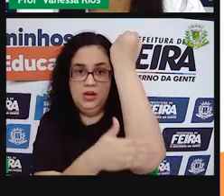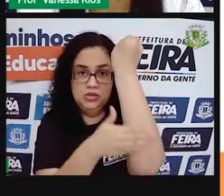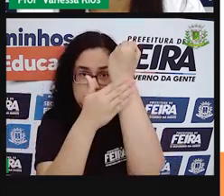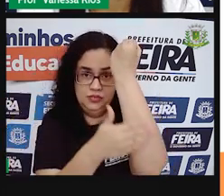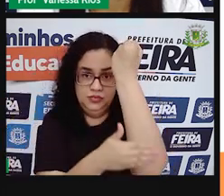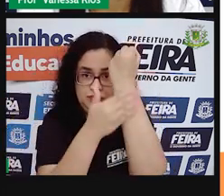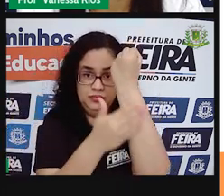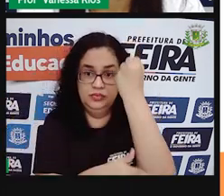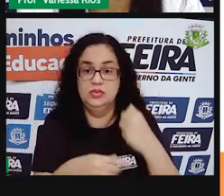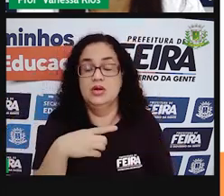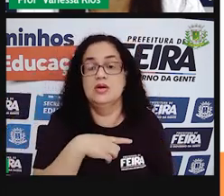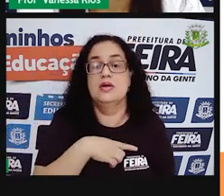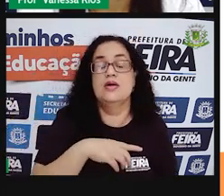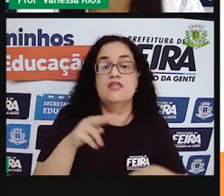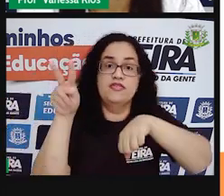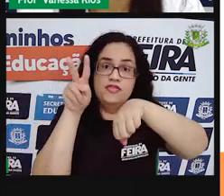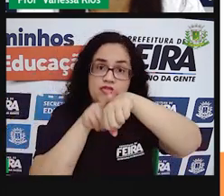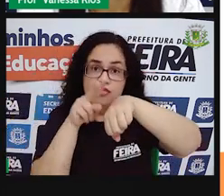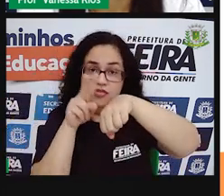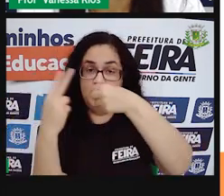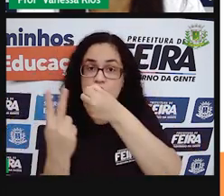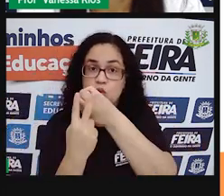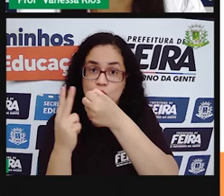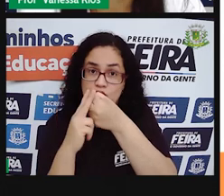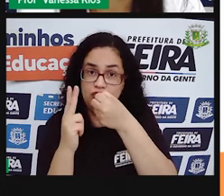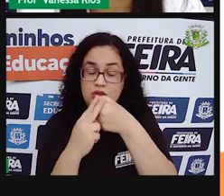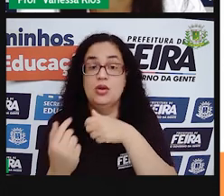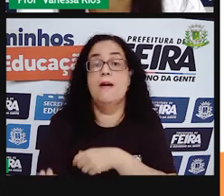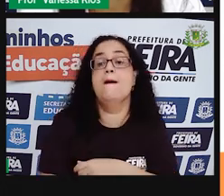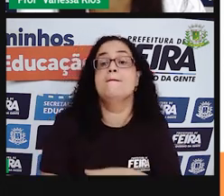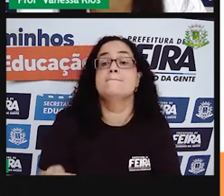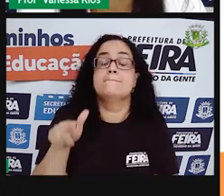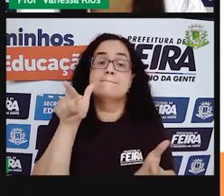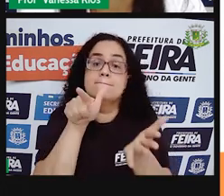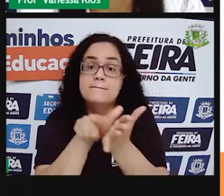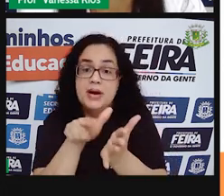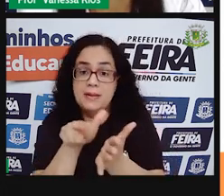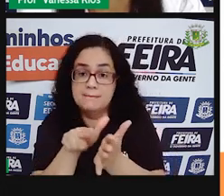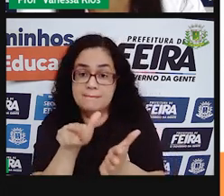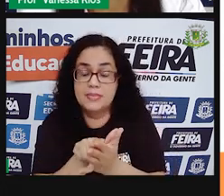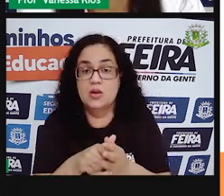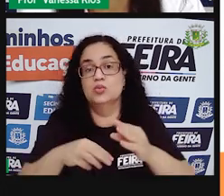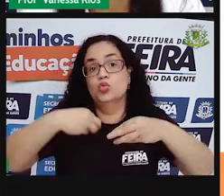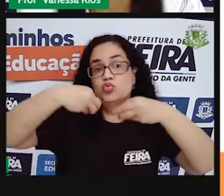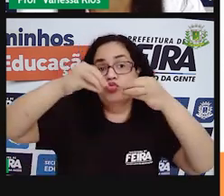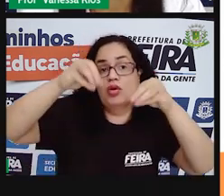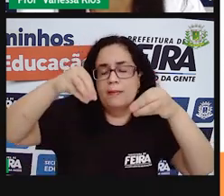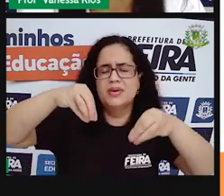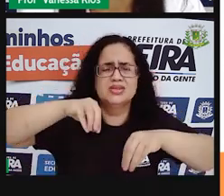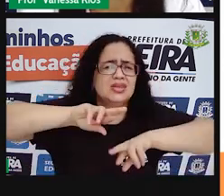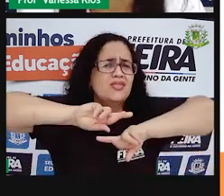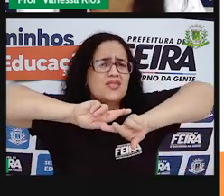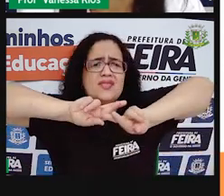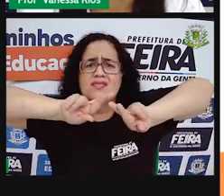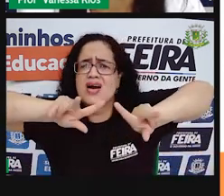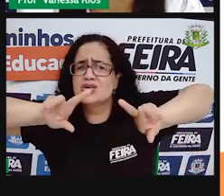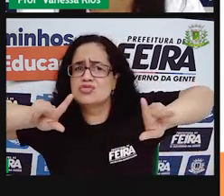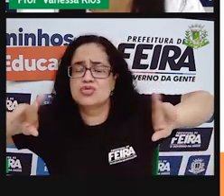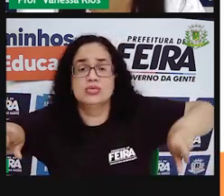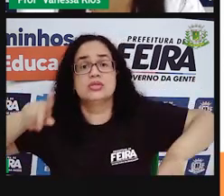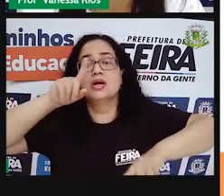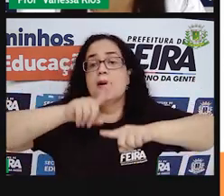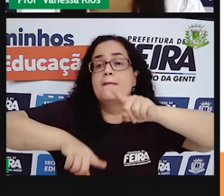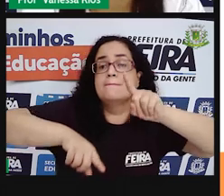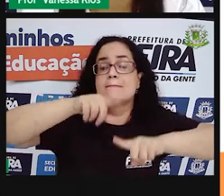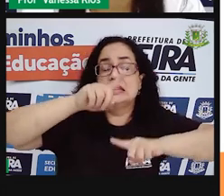borracha, vidro, papel e plástico, além de vários outros, né, tipos de materiais que a